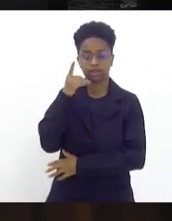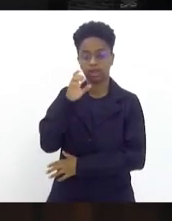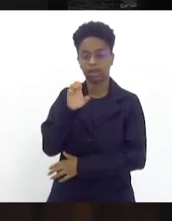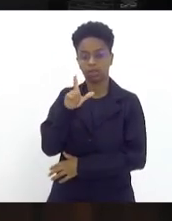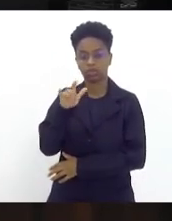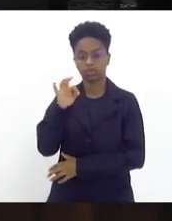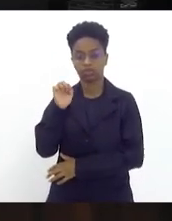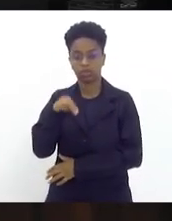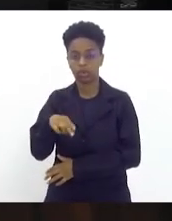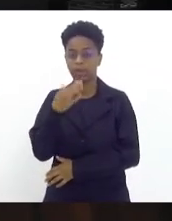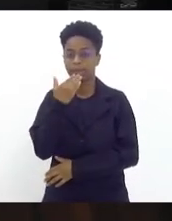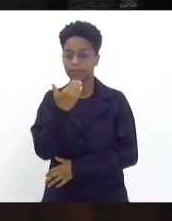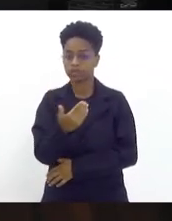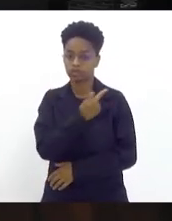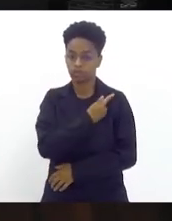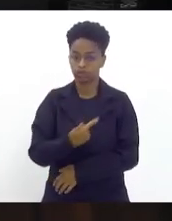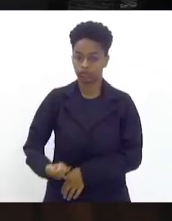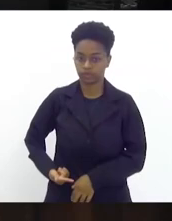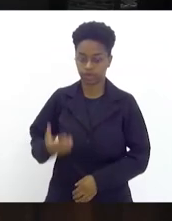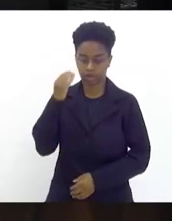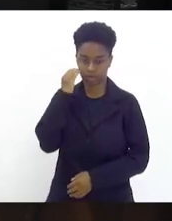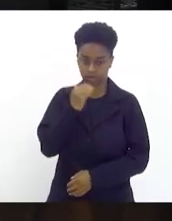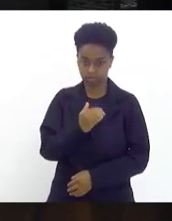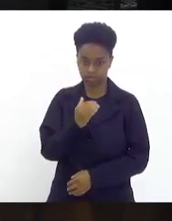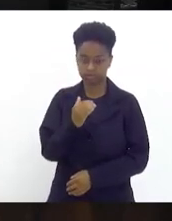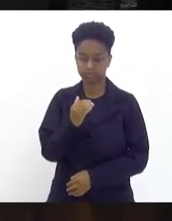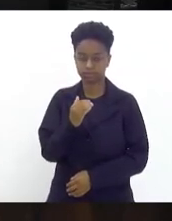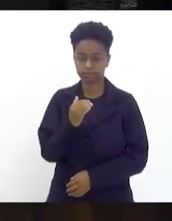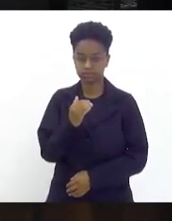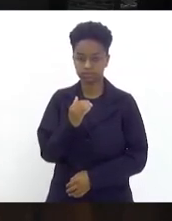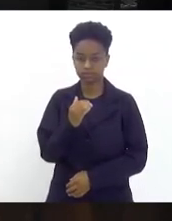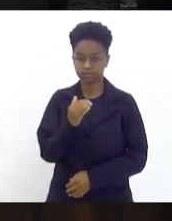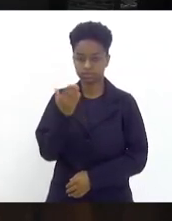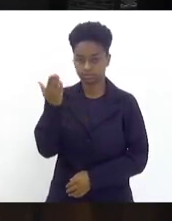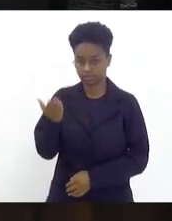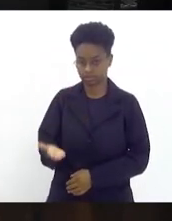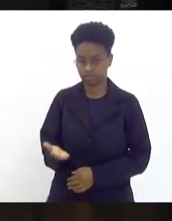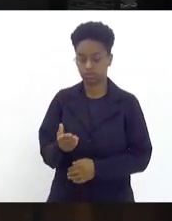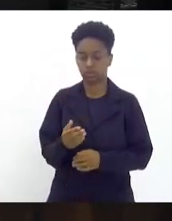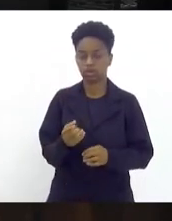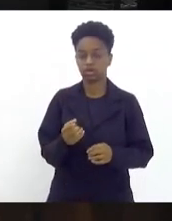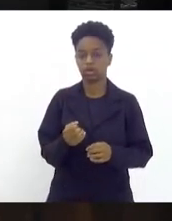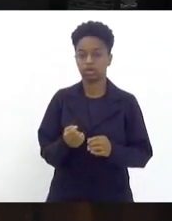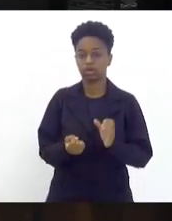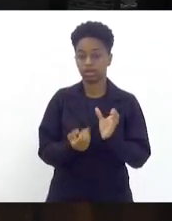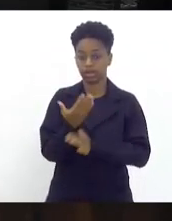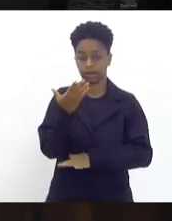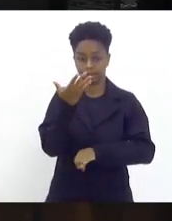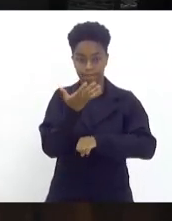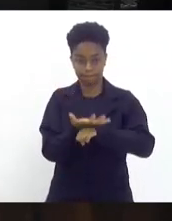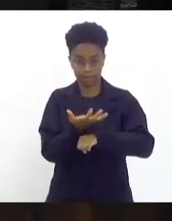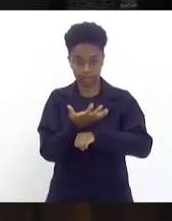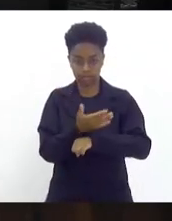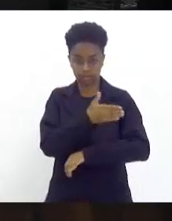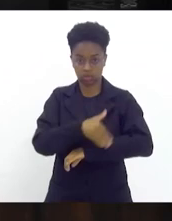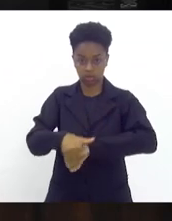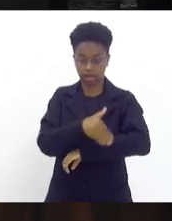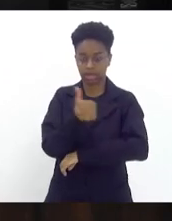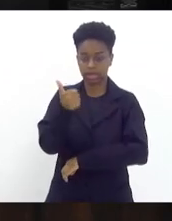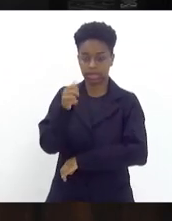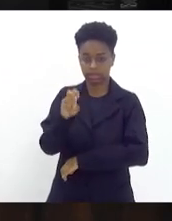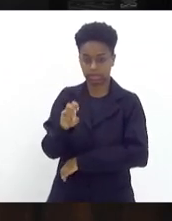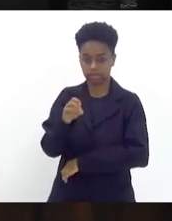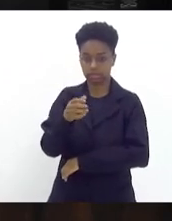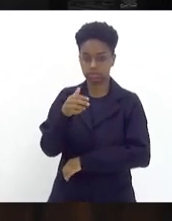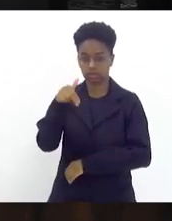que solicitou as Excelentíssimo Senhor governador do Estado do Rio de Janeiro senhor Cláudio Castro a construção de uma praça na Rua 15 de Novembro